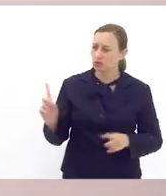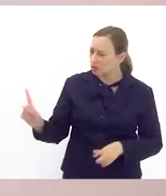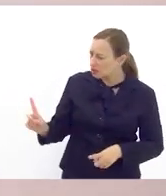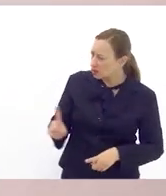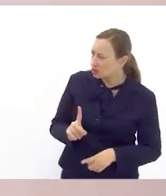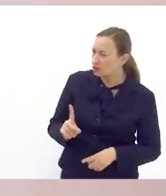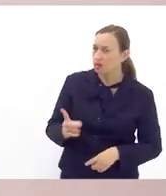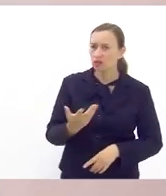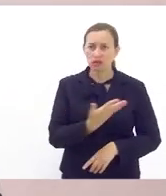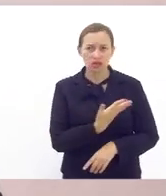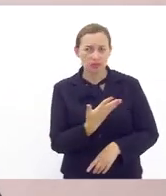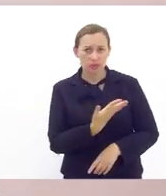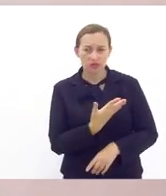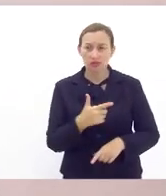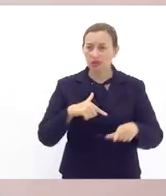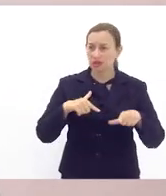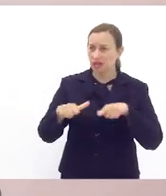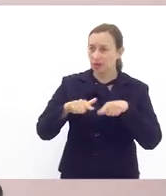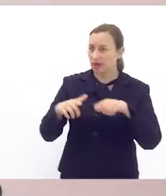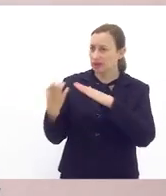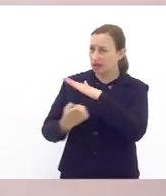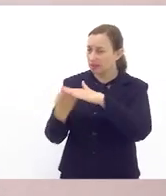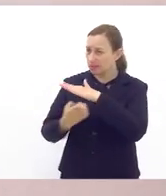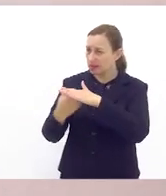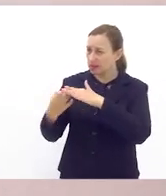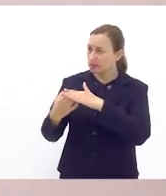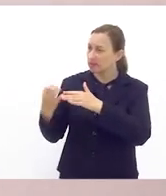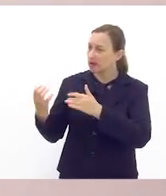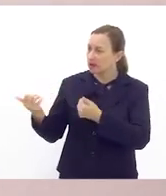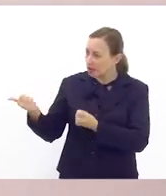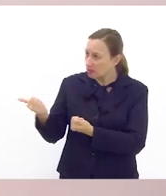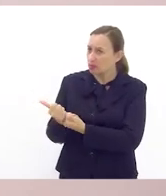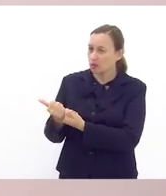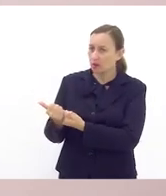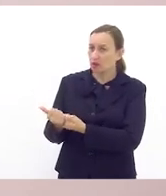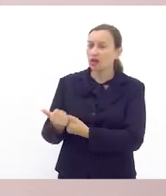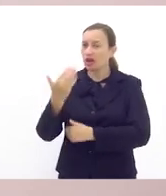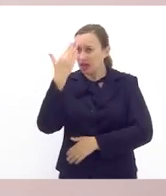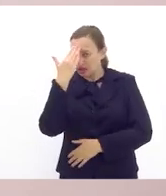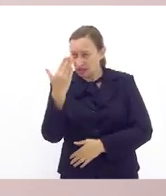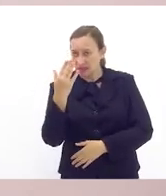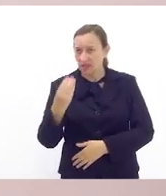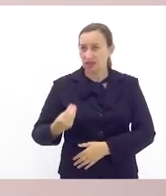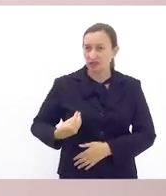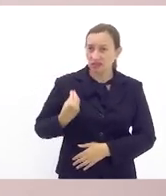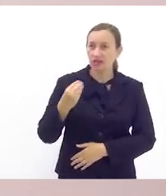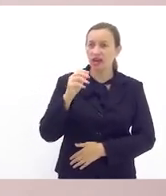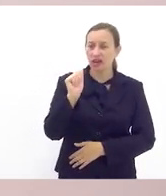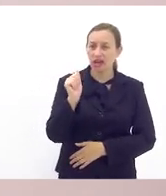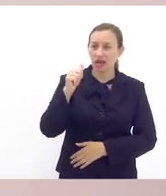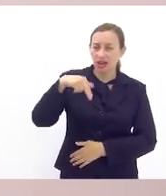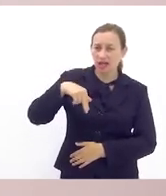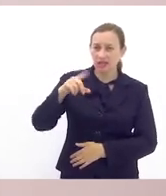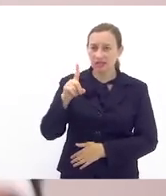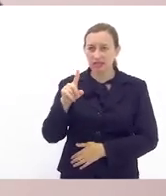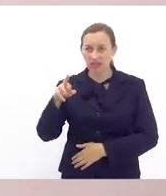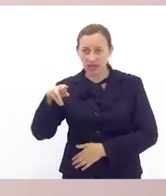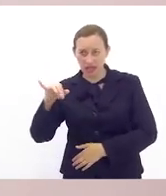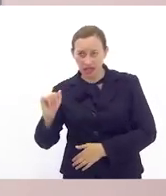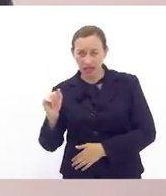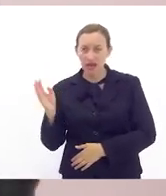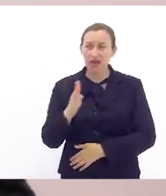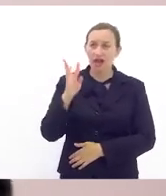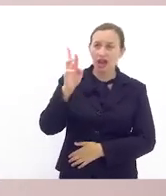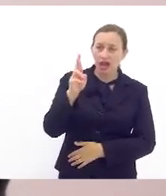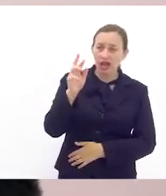alguns colegas da light para para me suportar Então queria agradecer também aqui a presença da Andreia da Laís do Ramon e do Fernando que estão